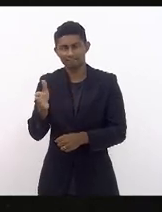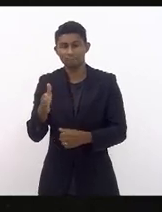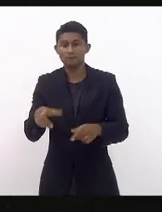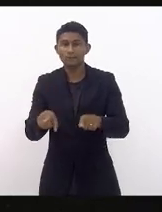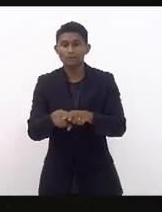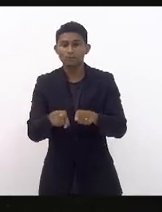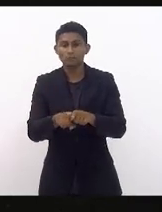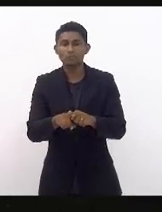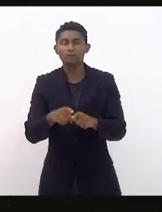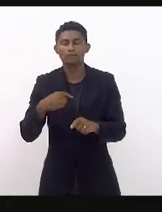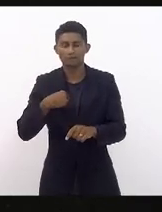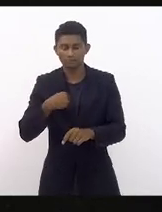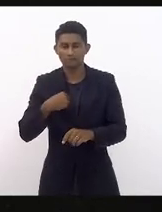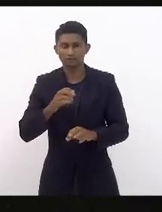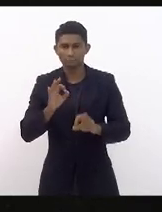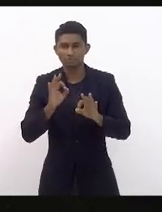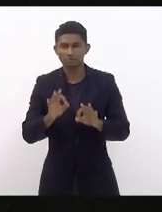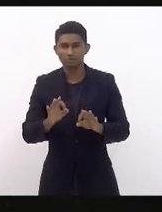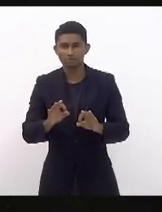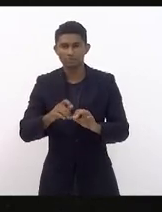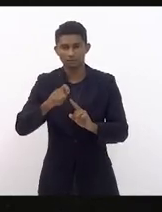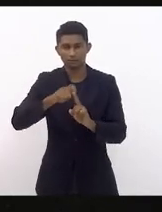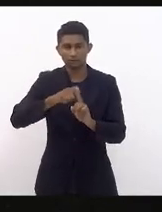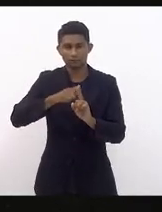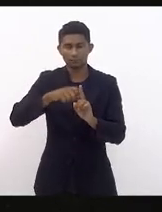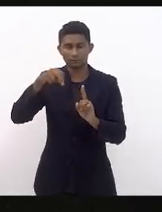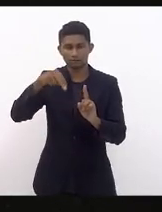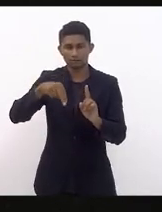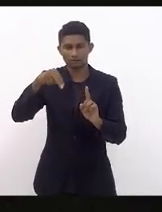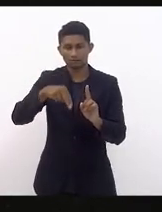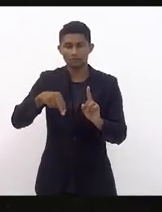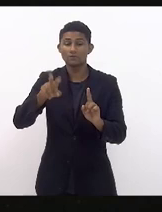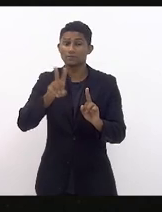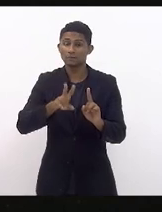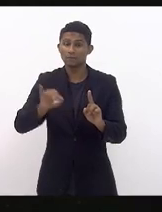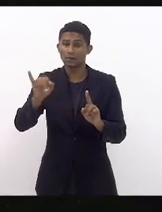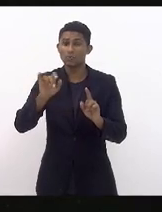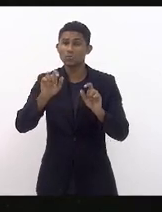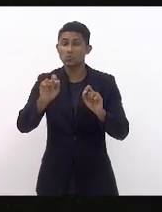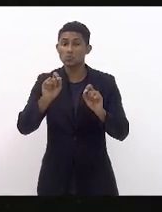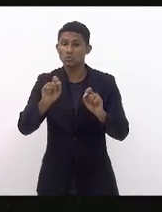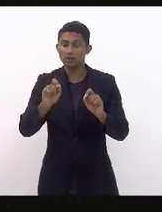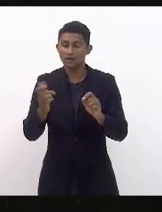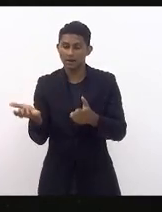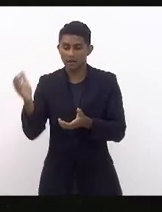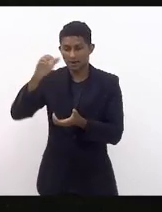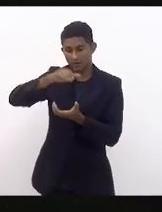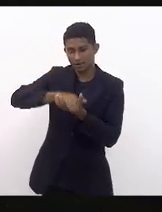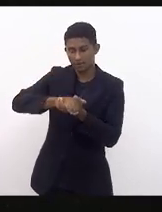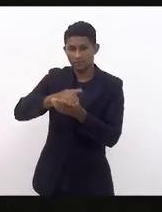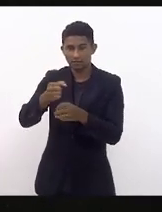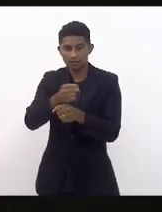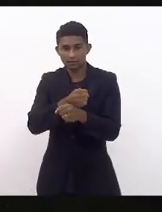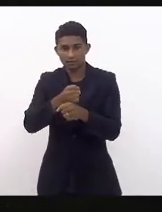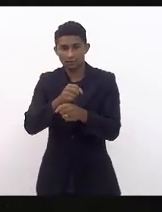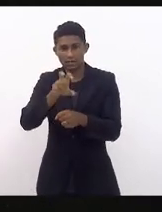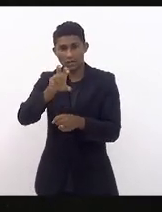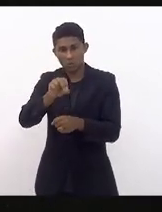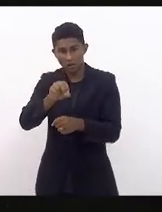vou comemorar em novembro minhas bodas, né, de ouro, com a